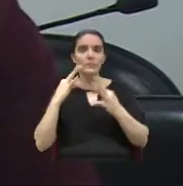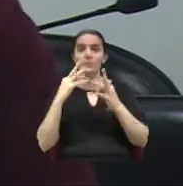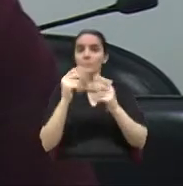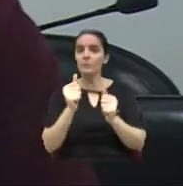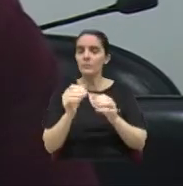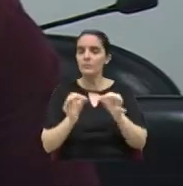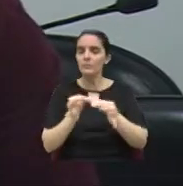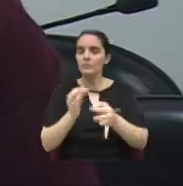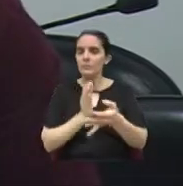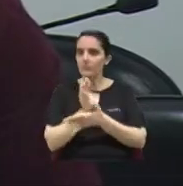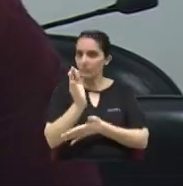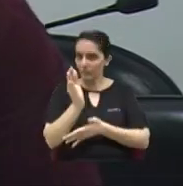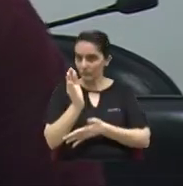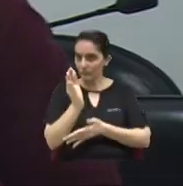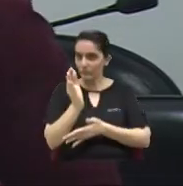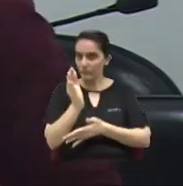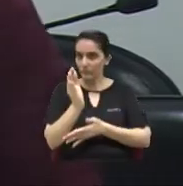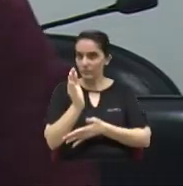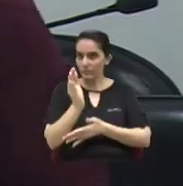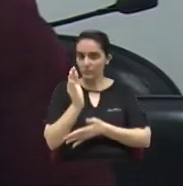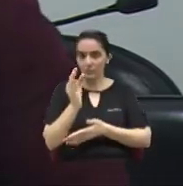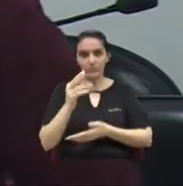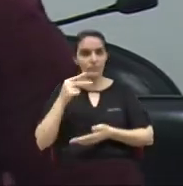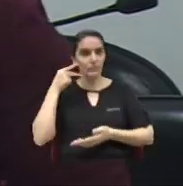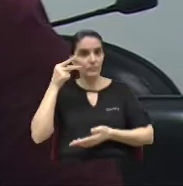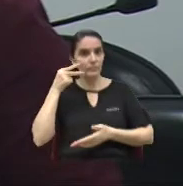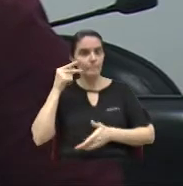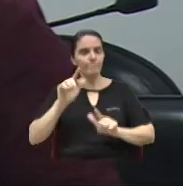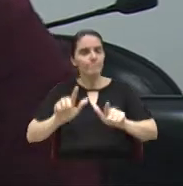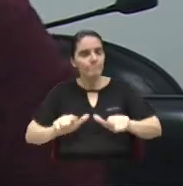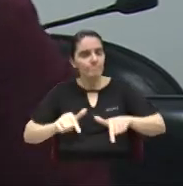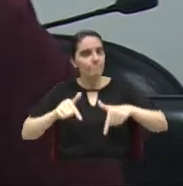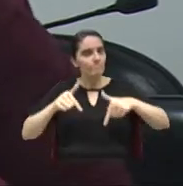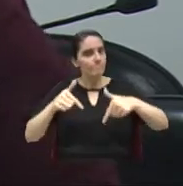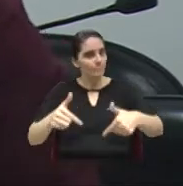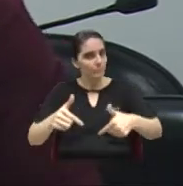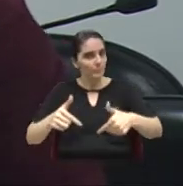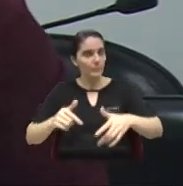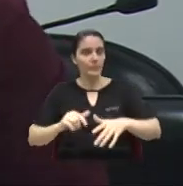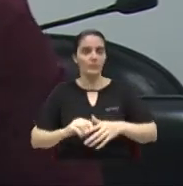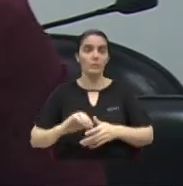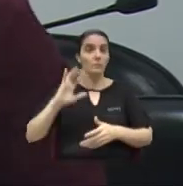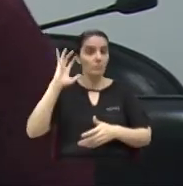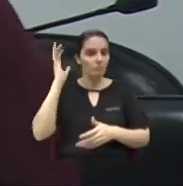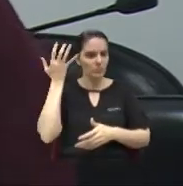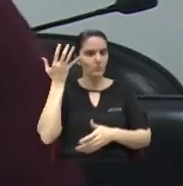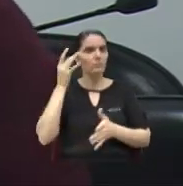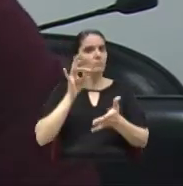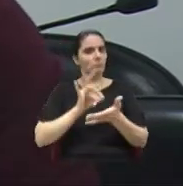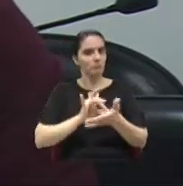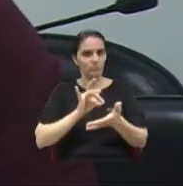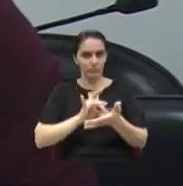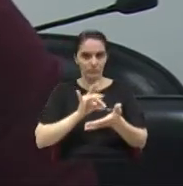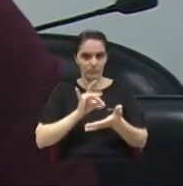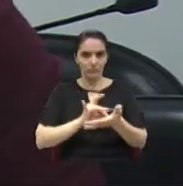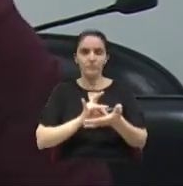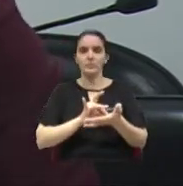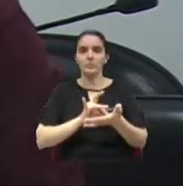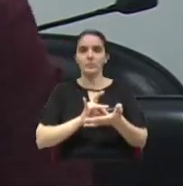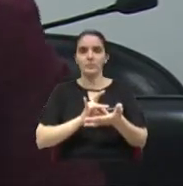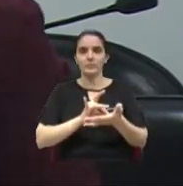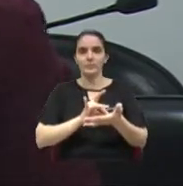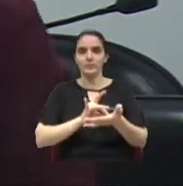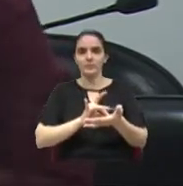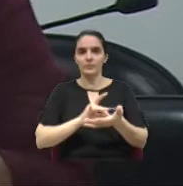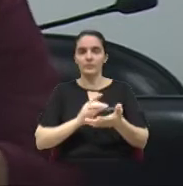casa, o vereador ele se empenha em transformar isso em realidade e trazer, né,